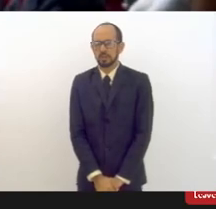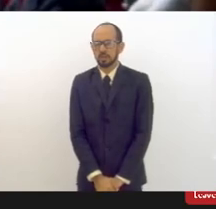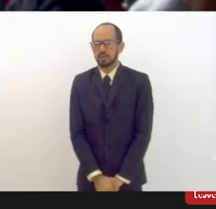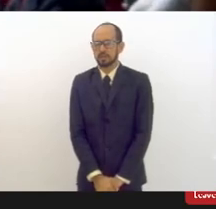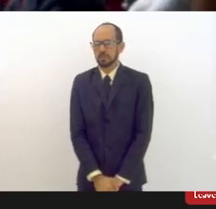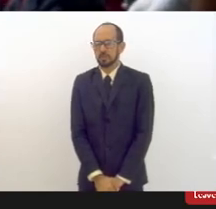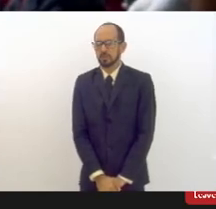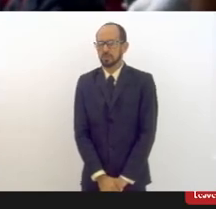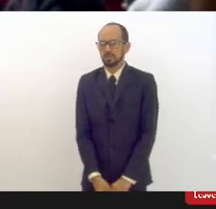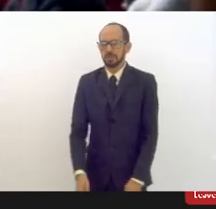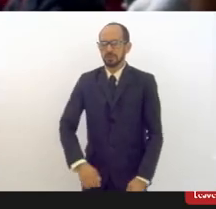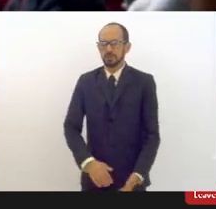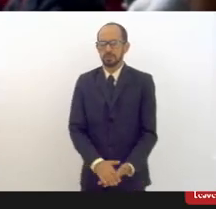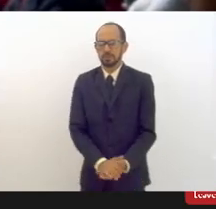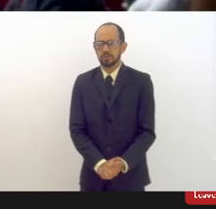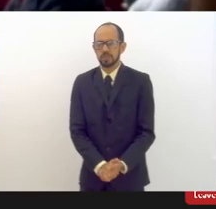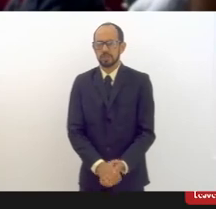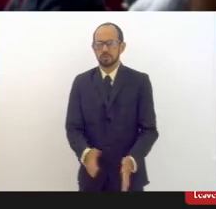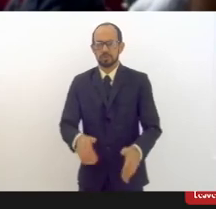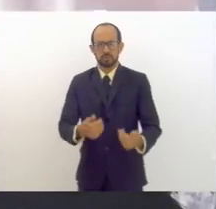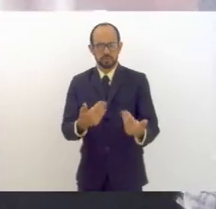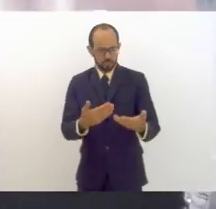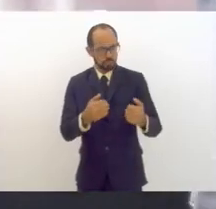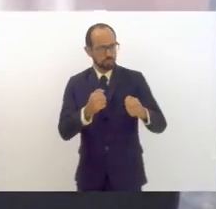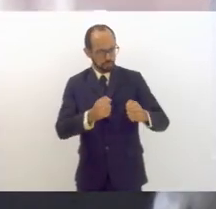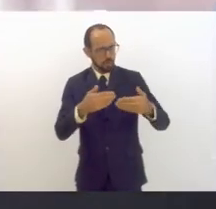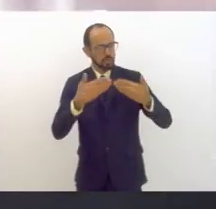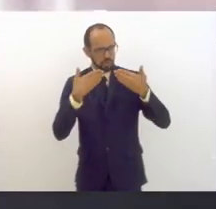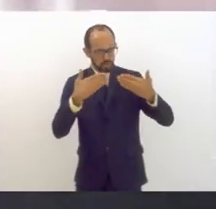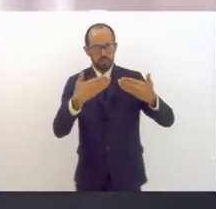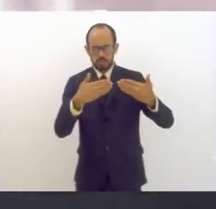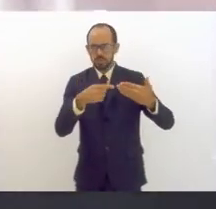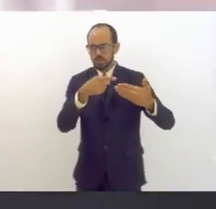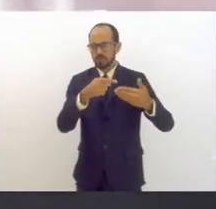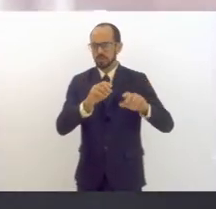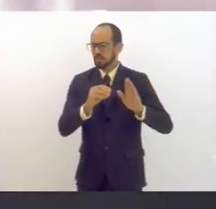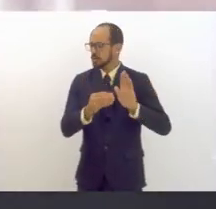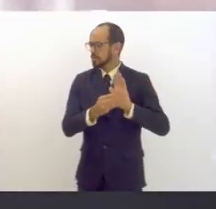Solicito, então, à administração que coloque a apresentação. Já foi encaminhada para a gente, né?